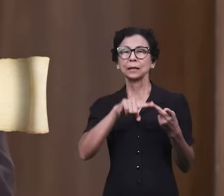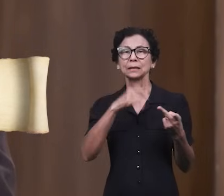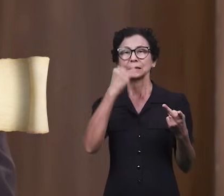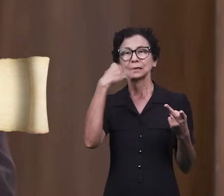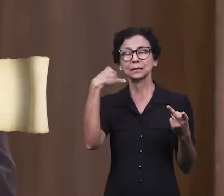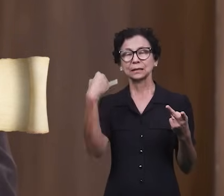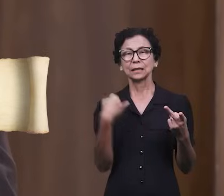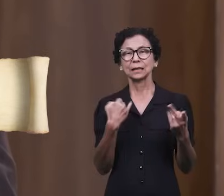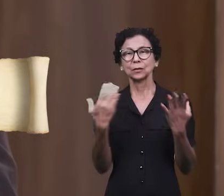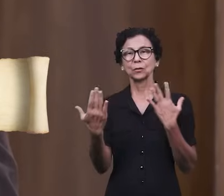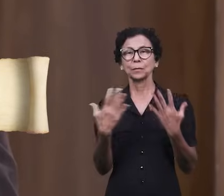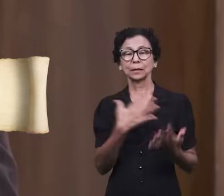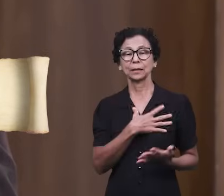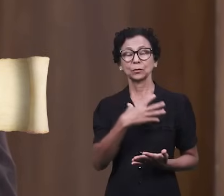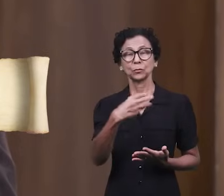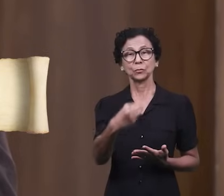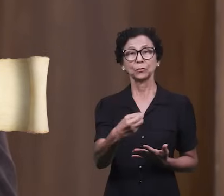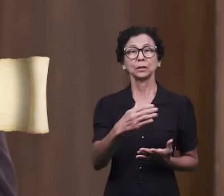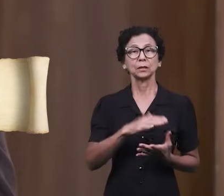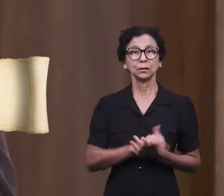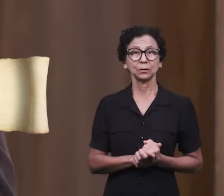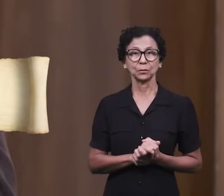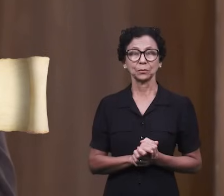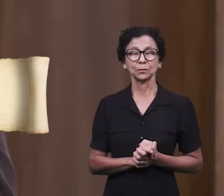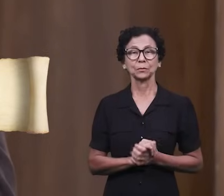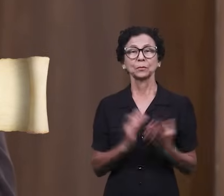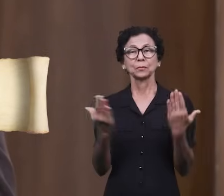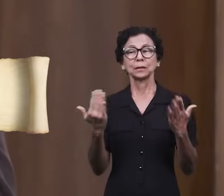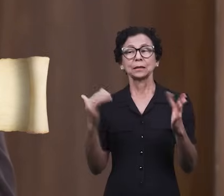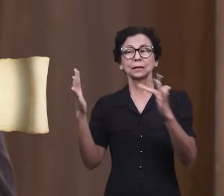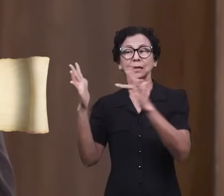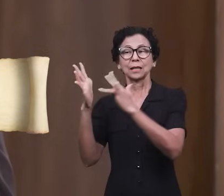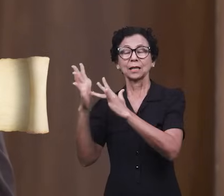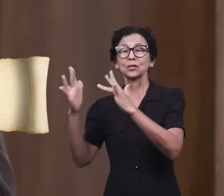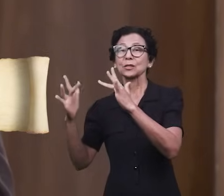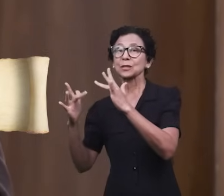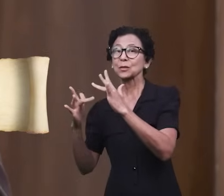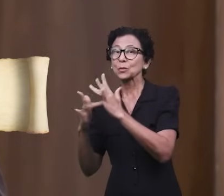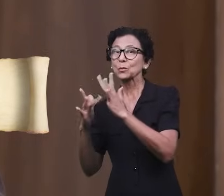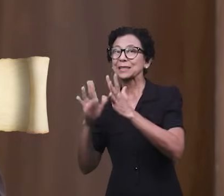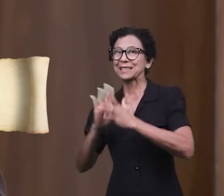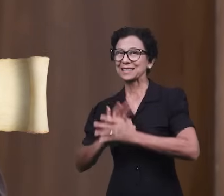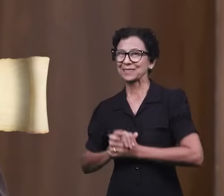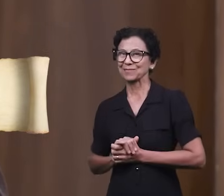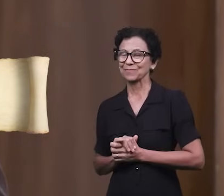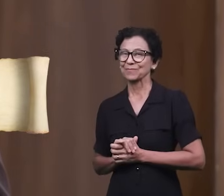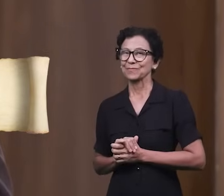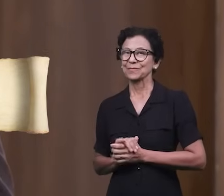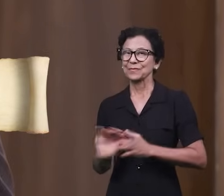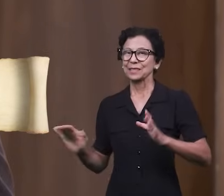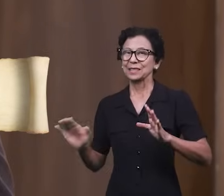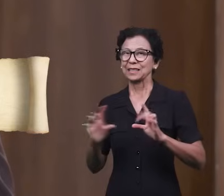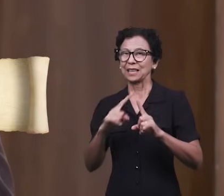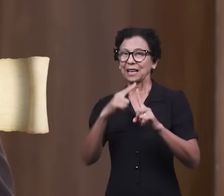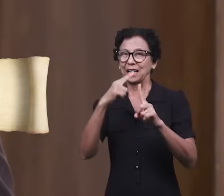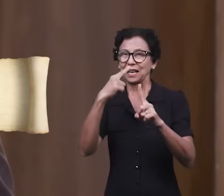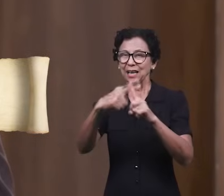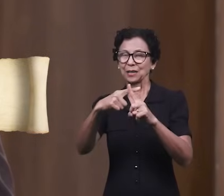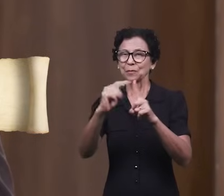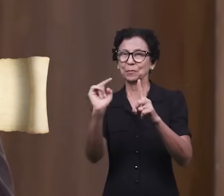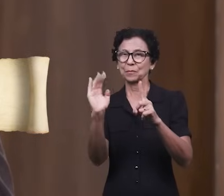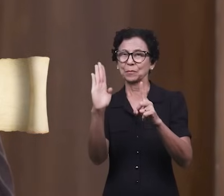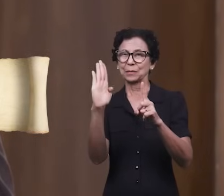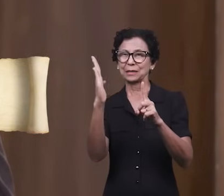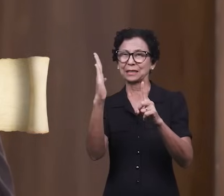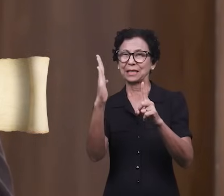do filho. O Senhor Jesus, que levou sobre si as nossas dores, que carregou, não